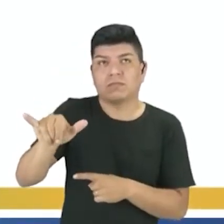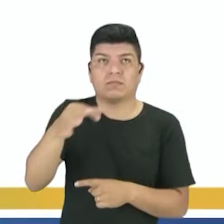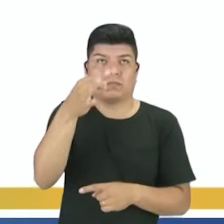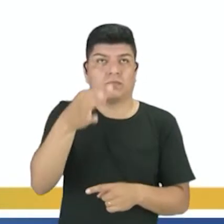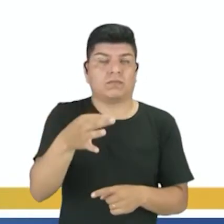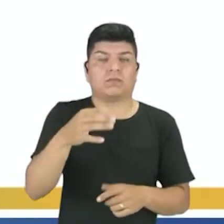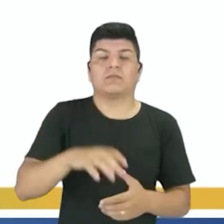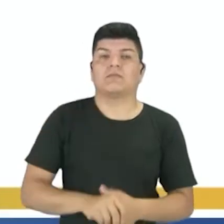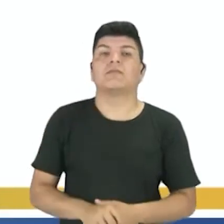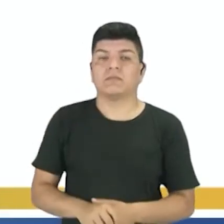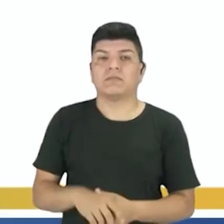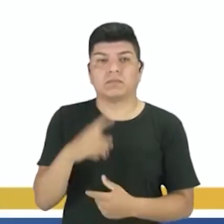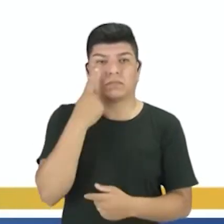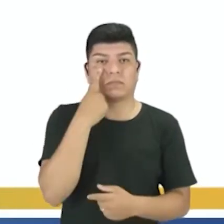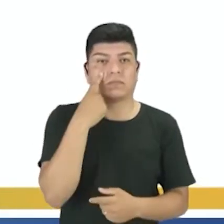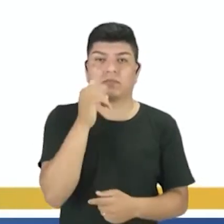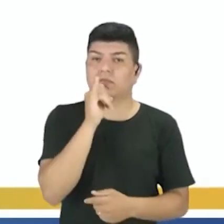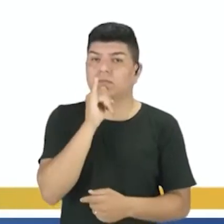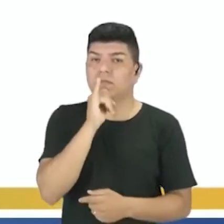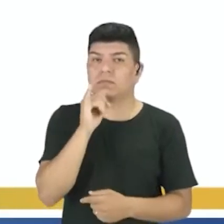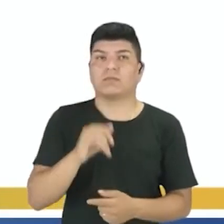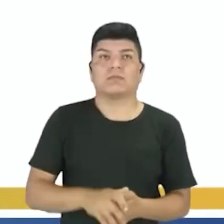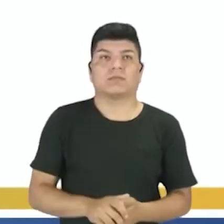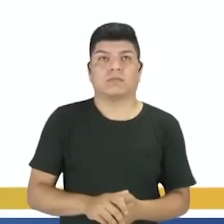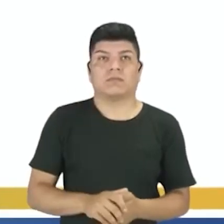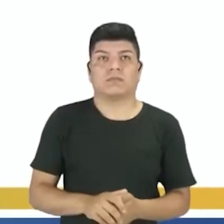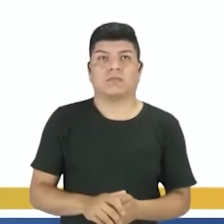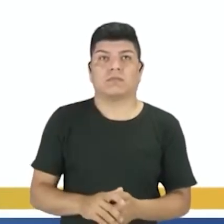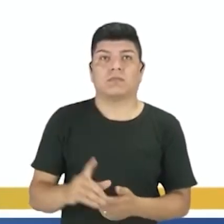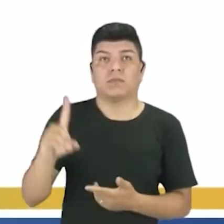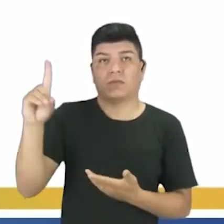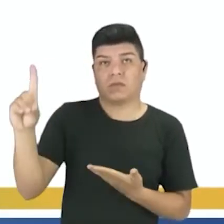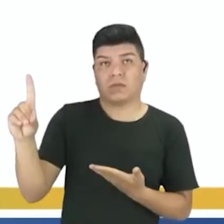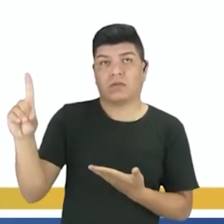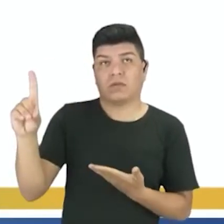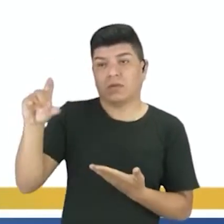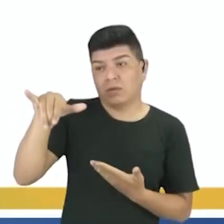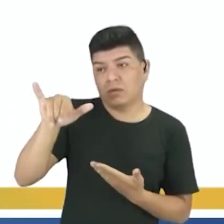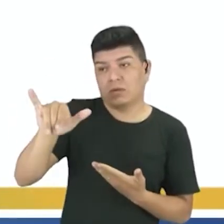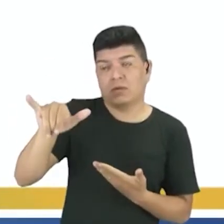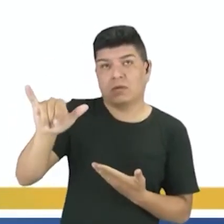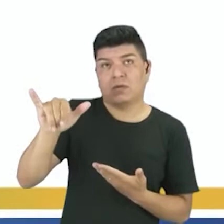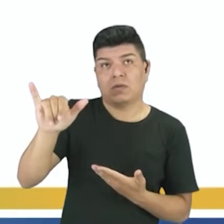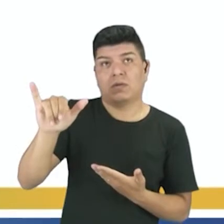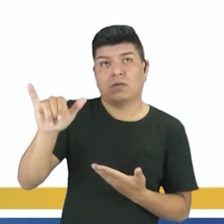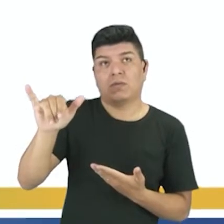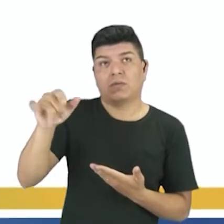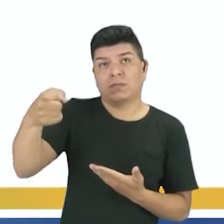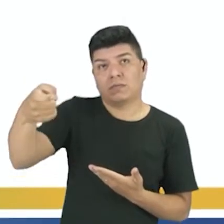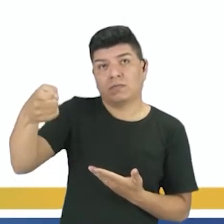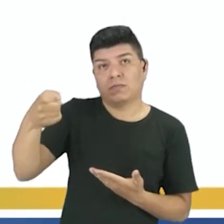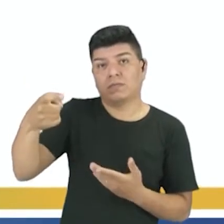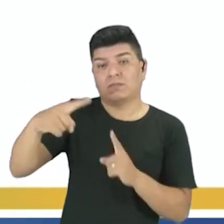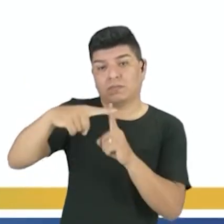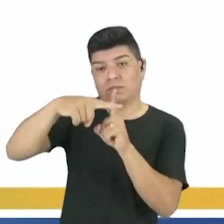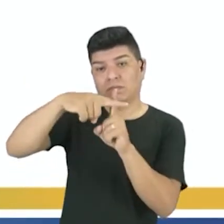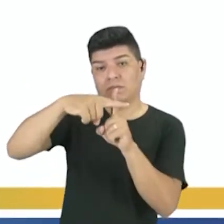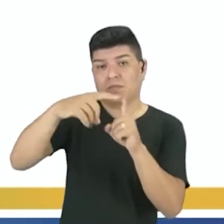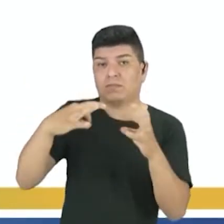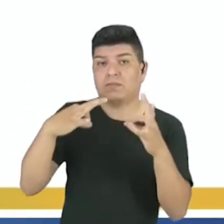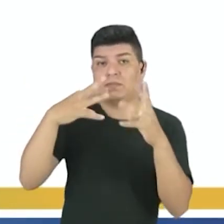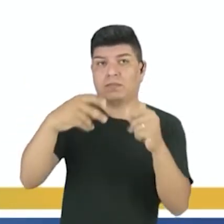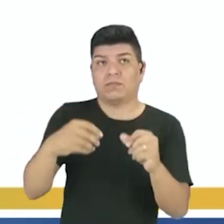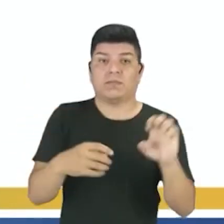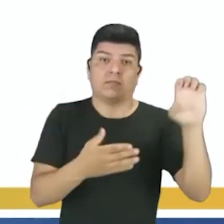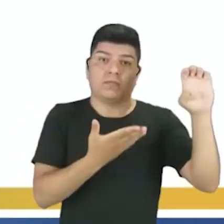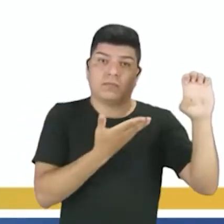certo? Então repare que, por exemplo, à direita do Y, né, as coordenadas X são positivas.